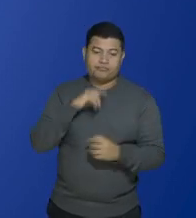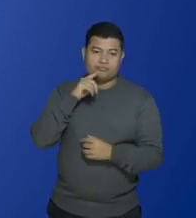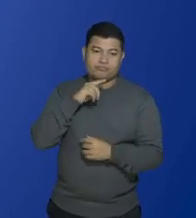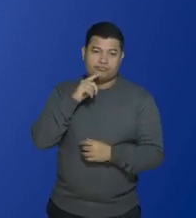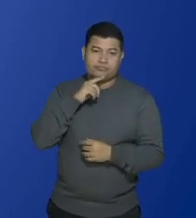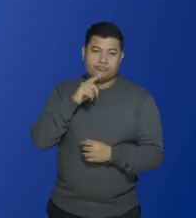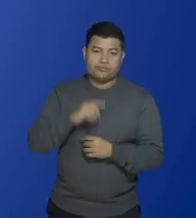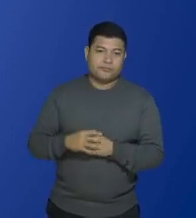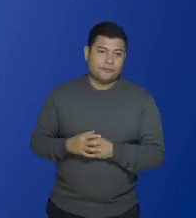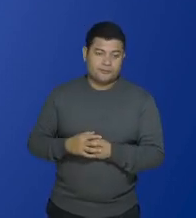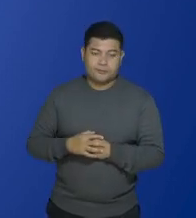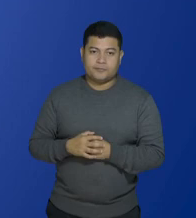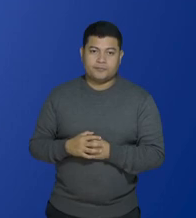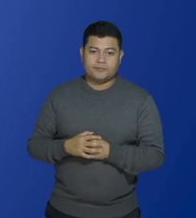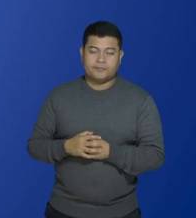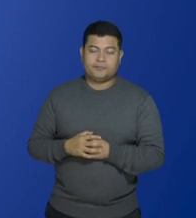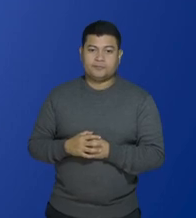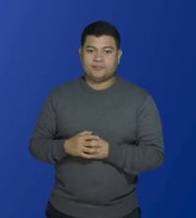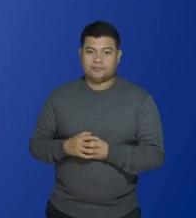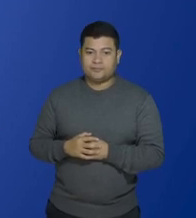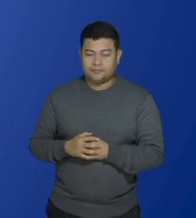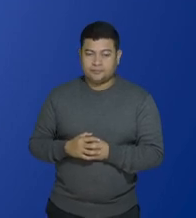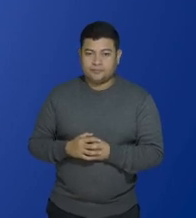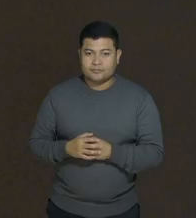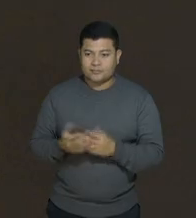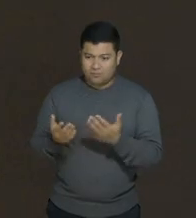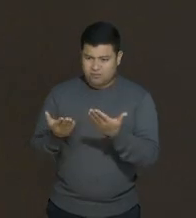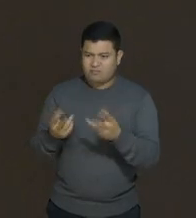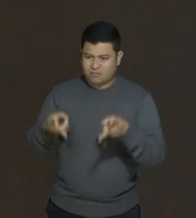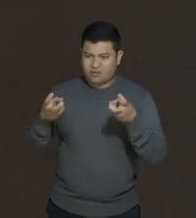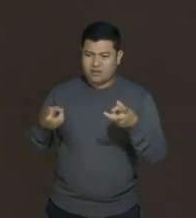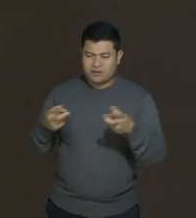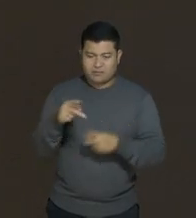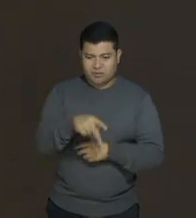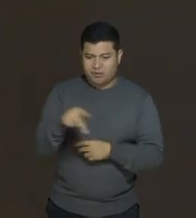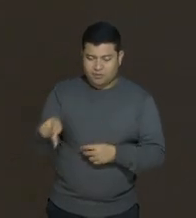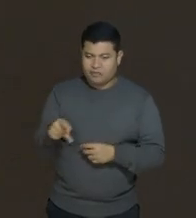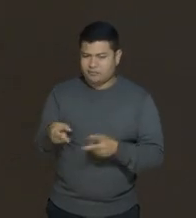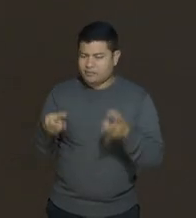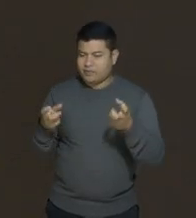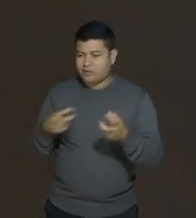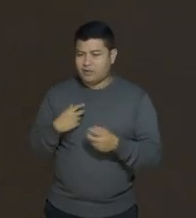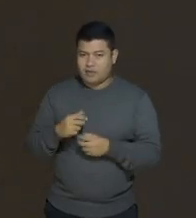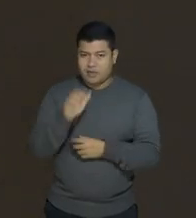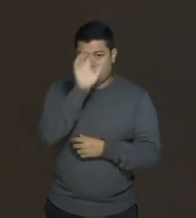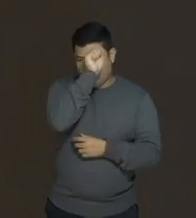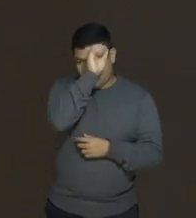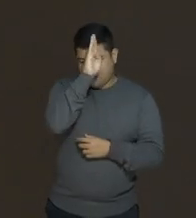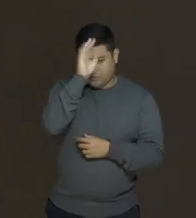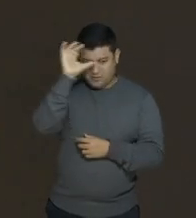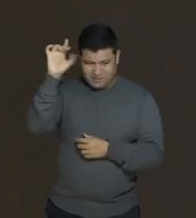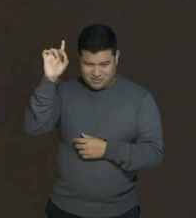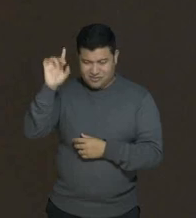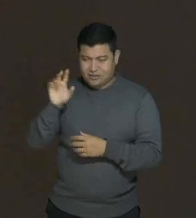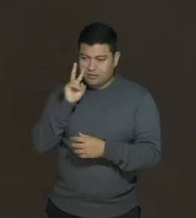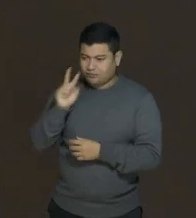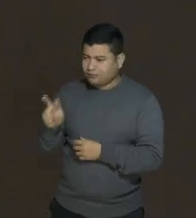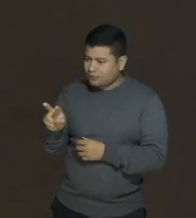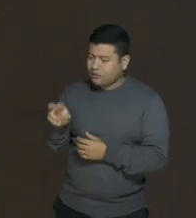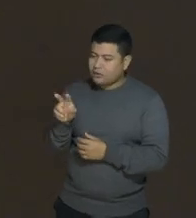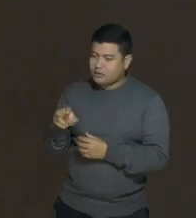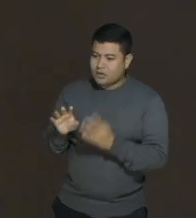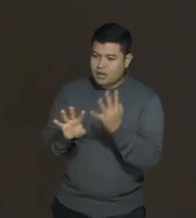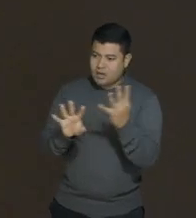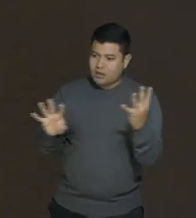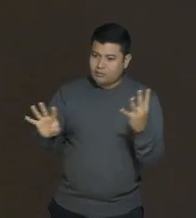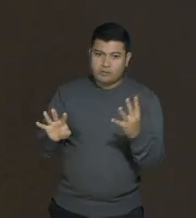vê na creche, né? Ele não sabe esperar a vez dele, ele interrompe o tempo todo. Se é uma criança boa aluna, ele não deixa ninguém responder